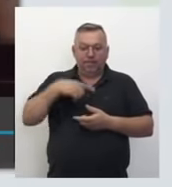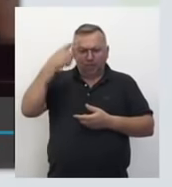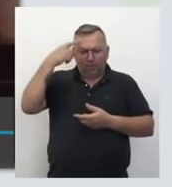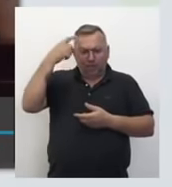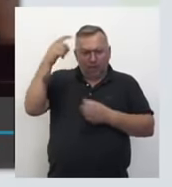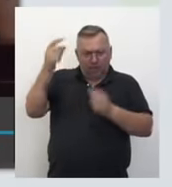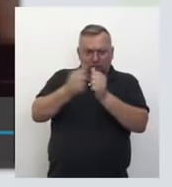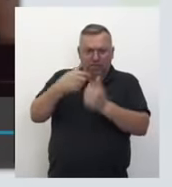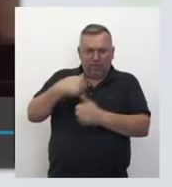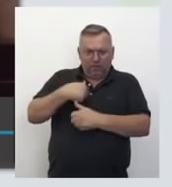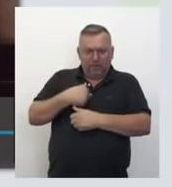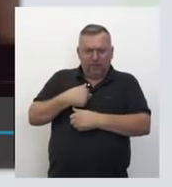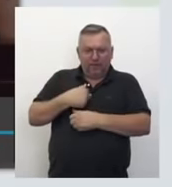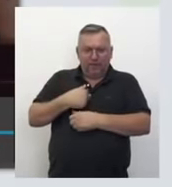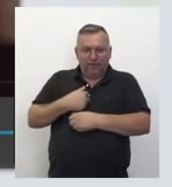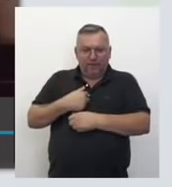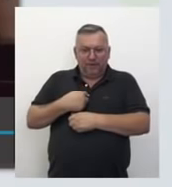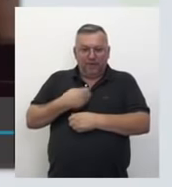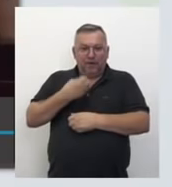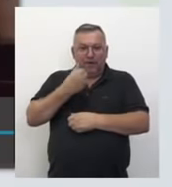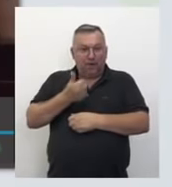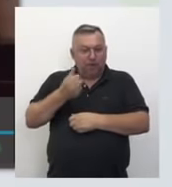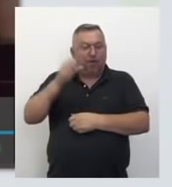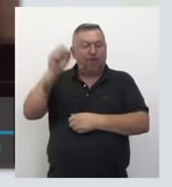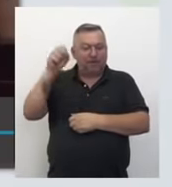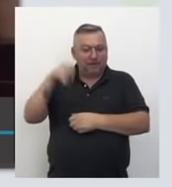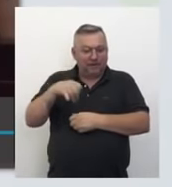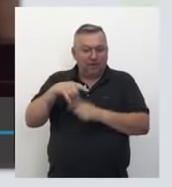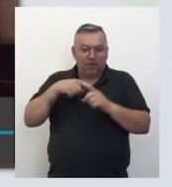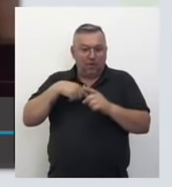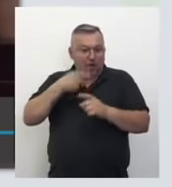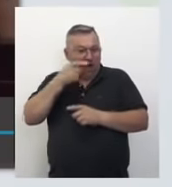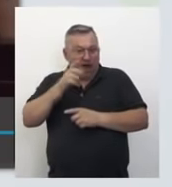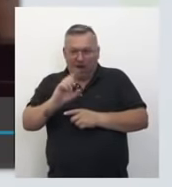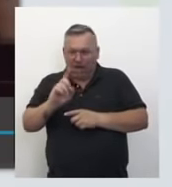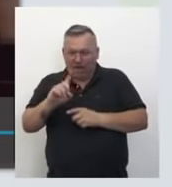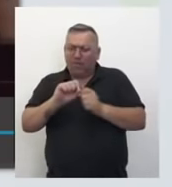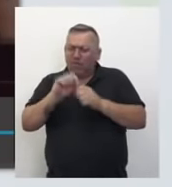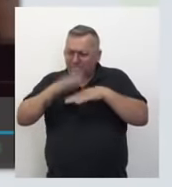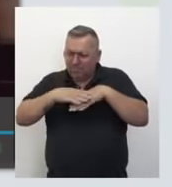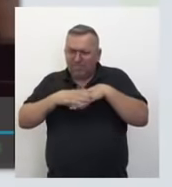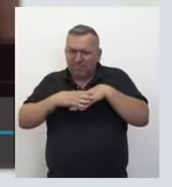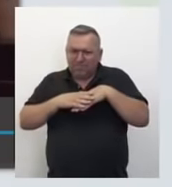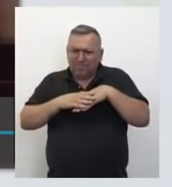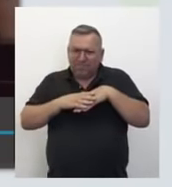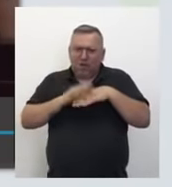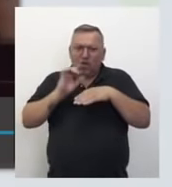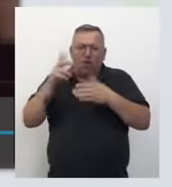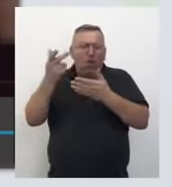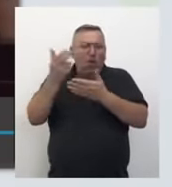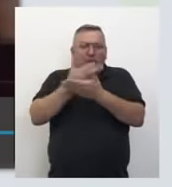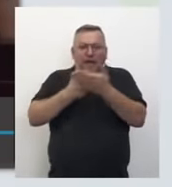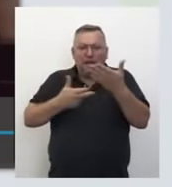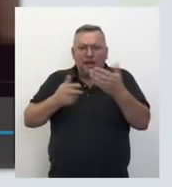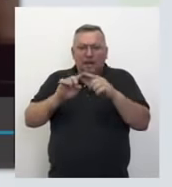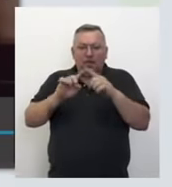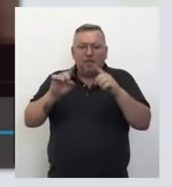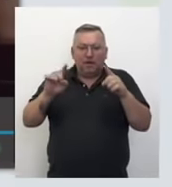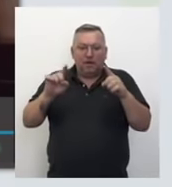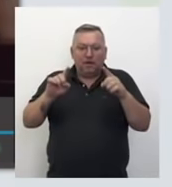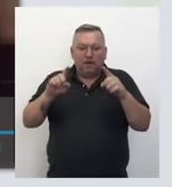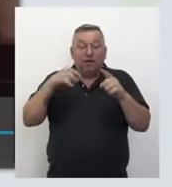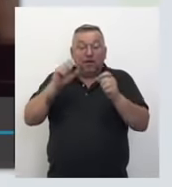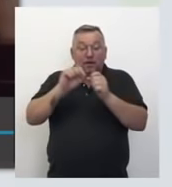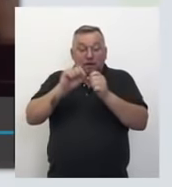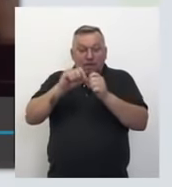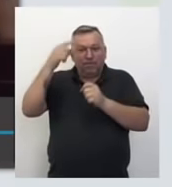comigo? É bom que estejam, não é só para ficar olhando. Mesmo que seja só um desenho. Tá bom, se quiserem criar